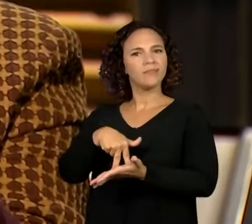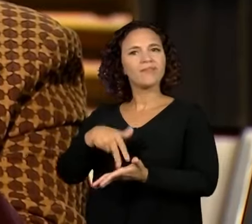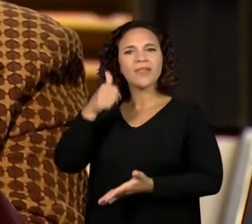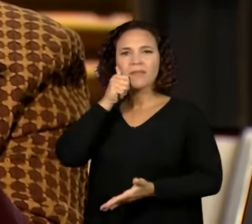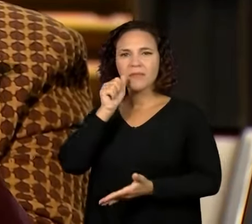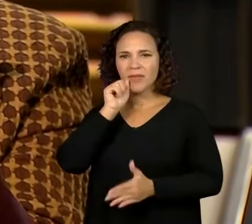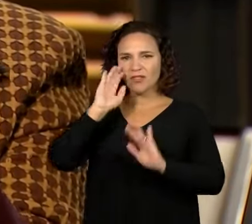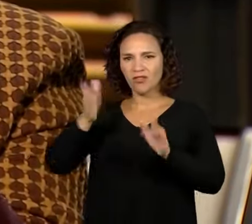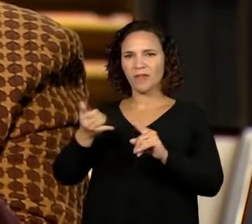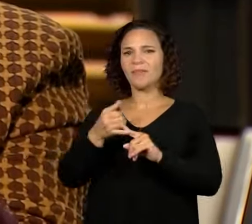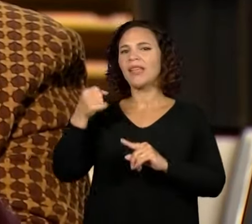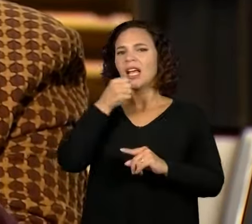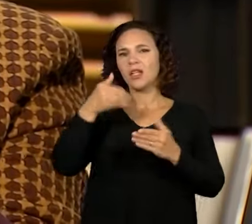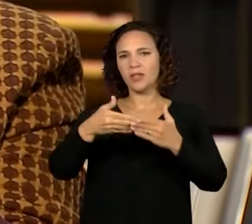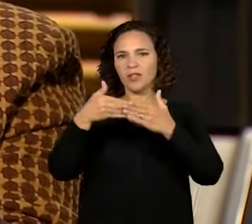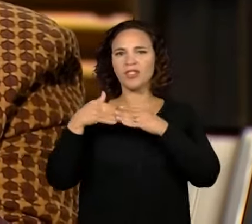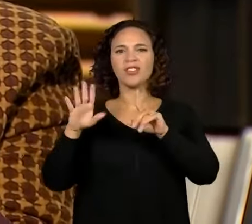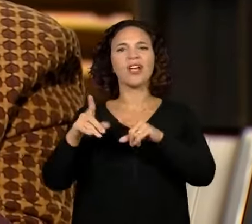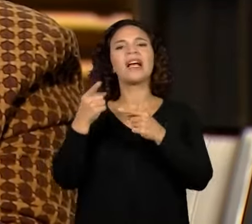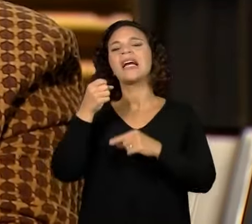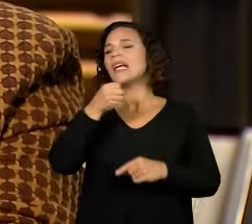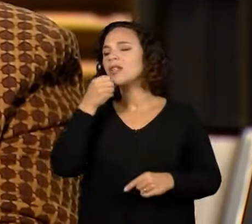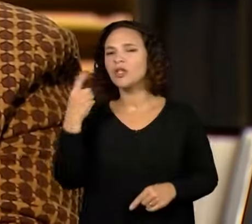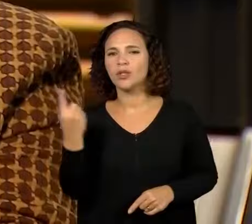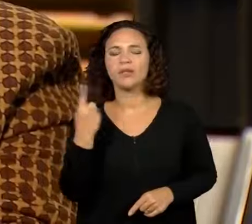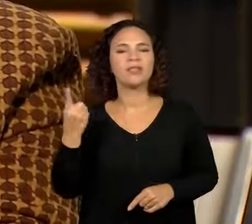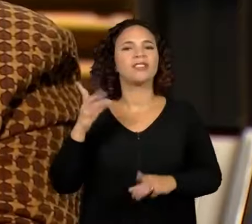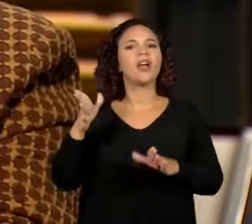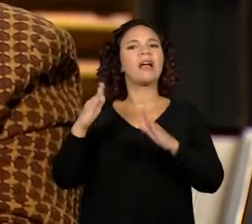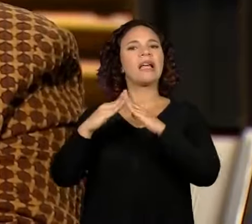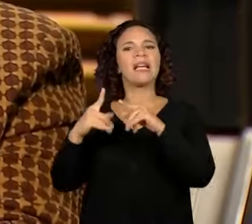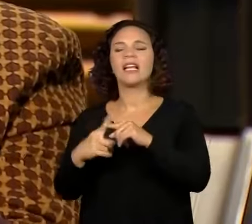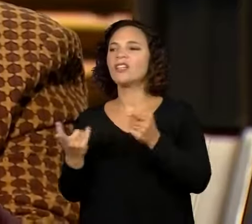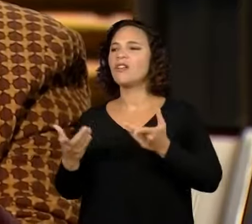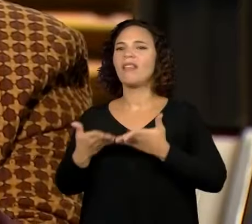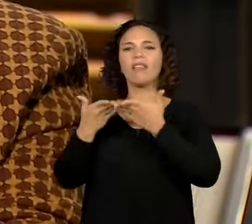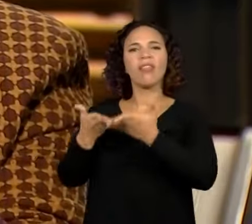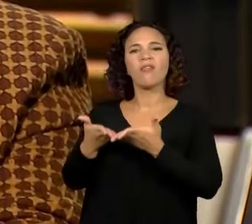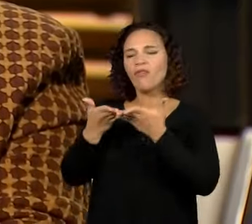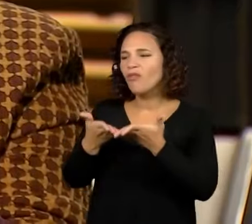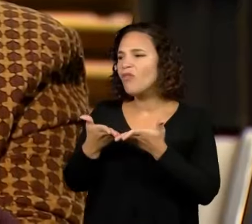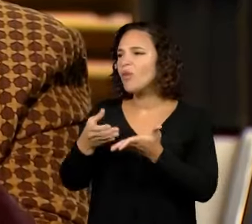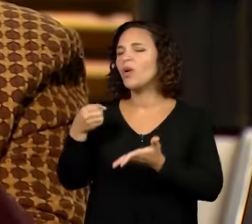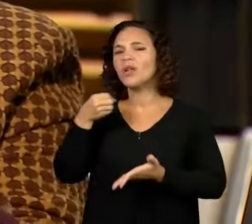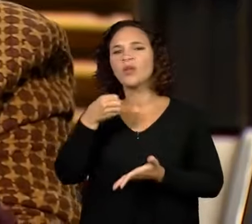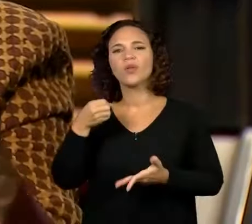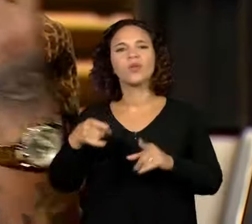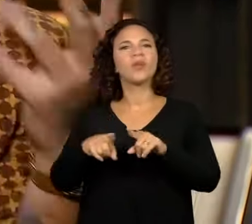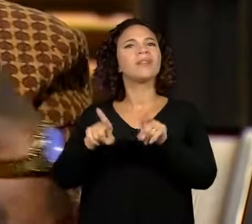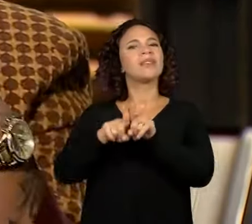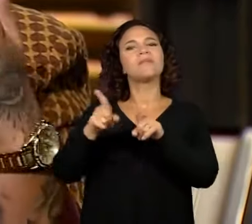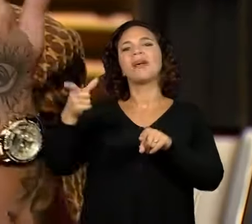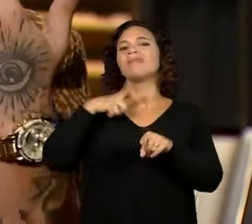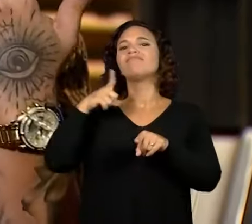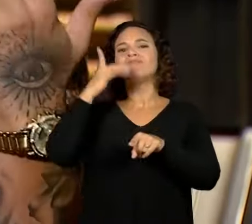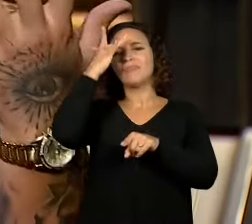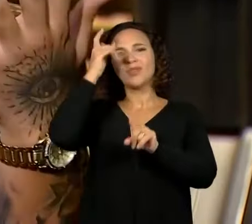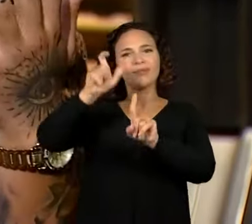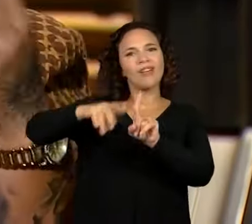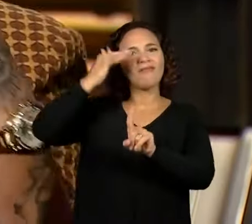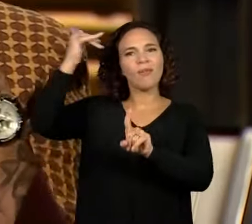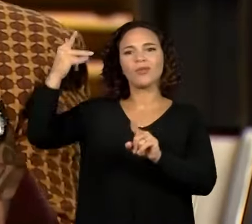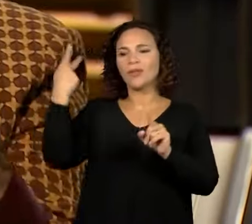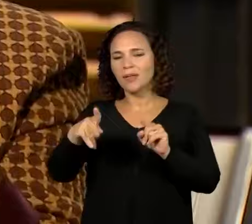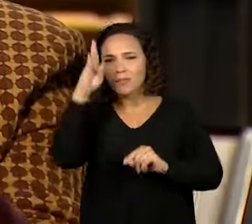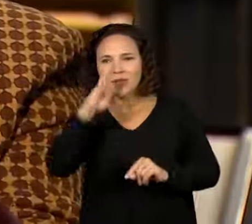já foi Back in vocal já foi solista já foi cantora de igreja já foi cantora de navio já foi e já trabalhou com artista de Fora artista daqui fez de